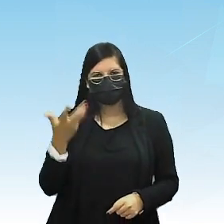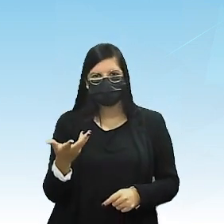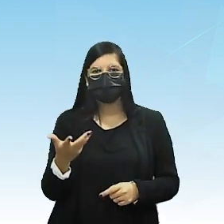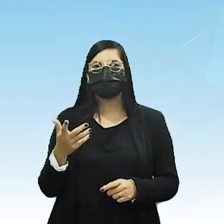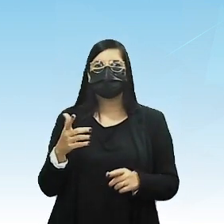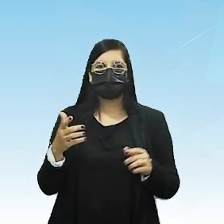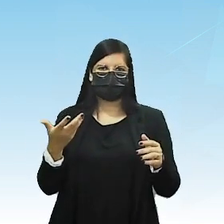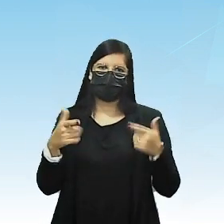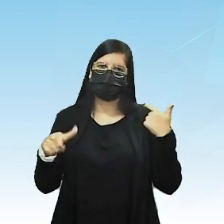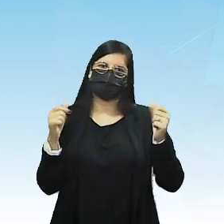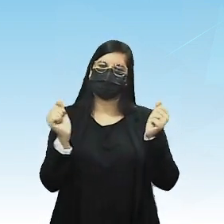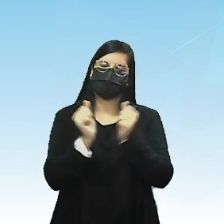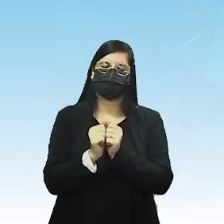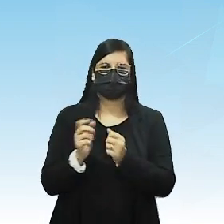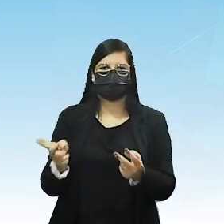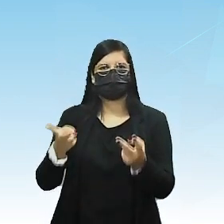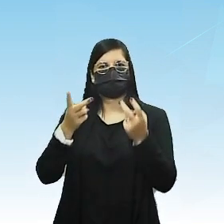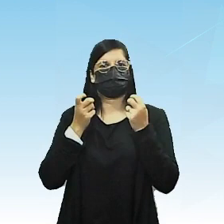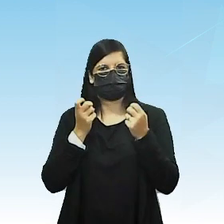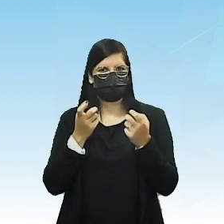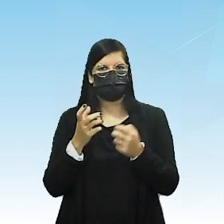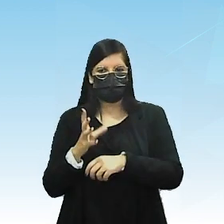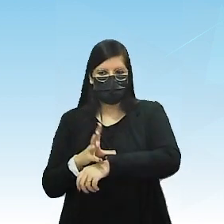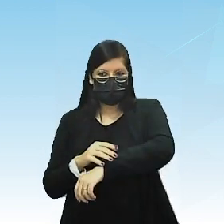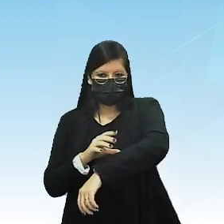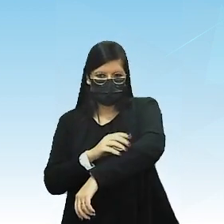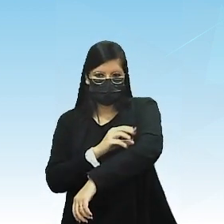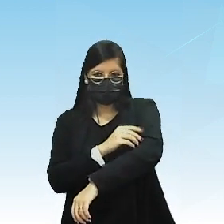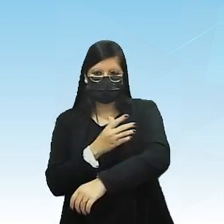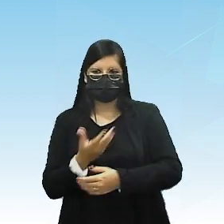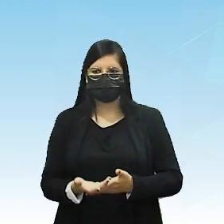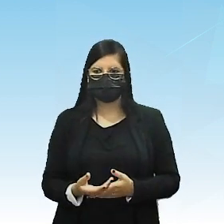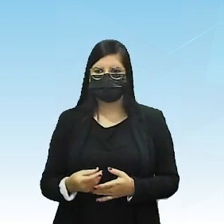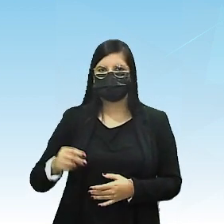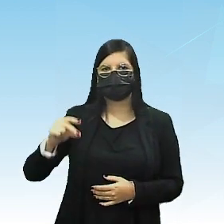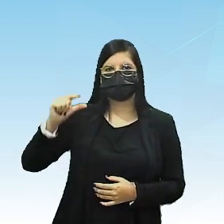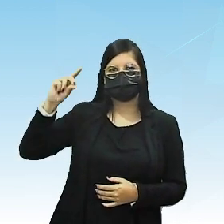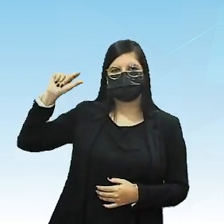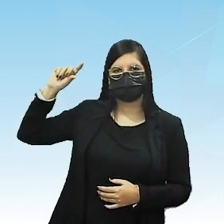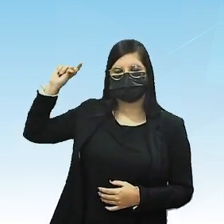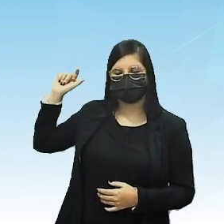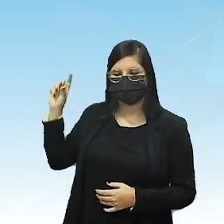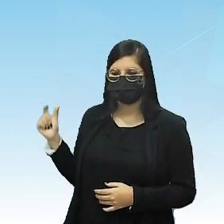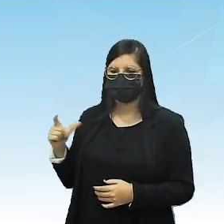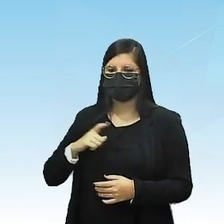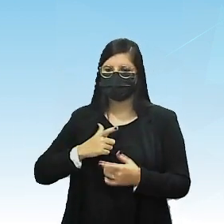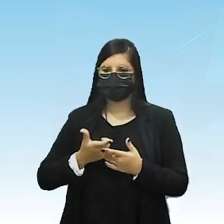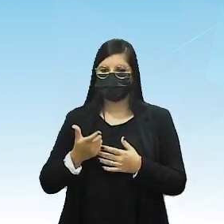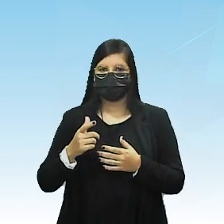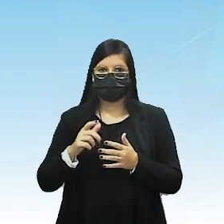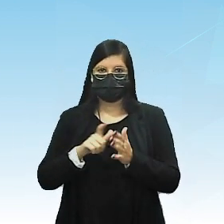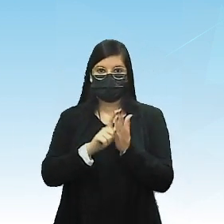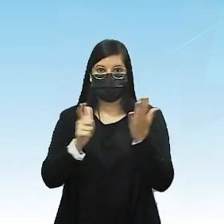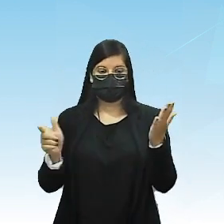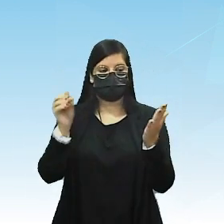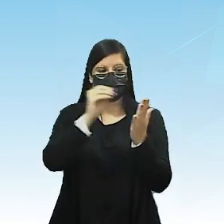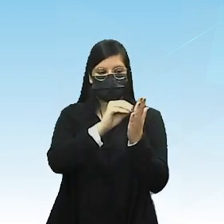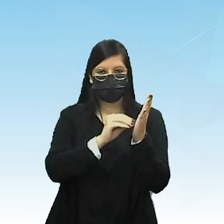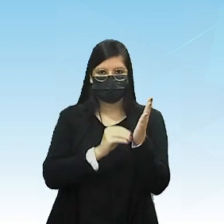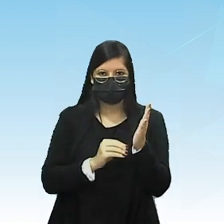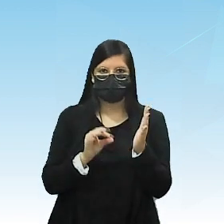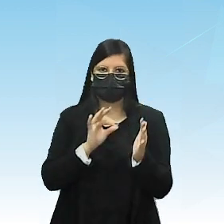viu, né, testou que viu realmente a perna cabeluda. Aí na época, o jornalista tinha uma coluna policial com casos tidos